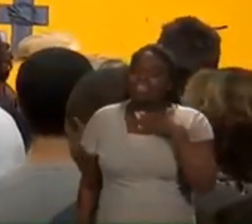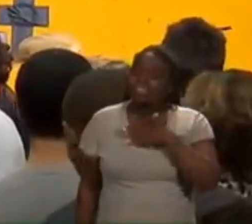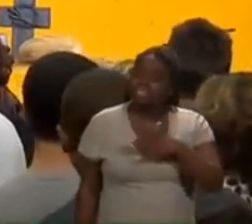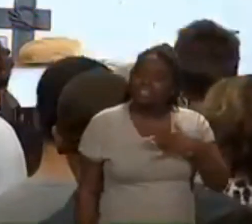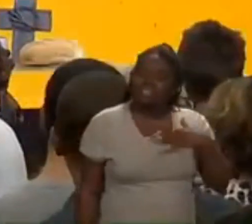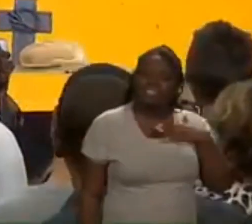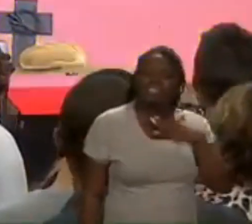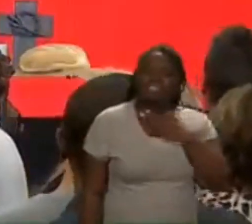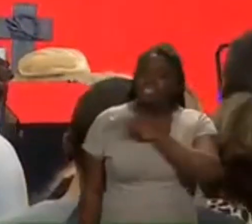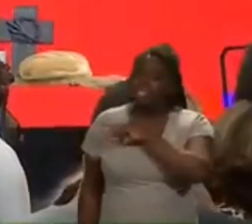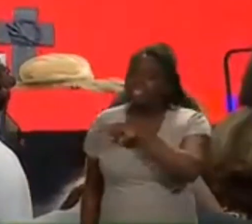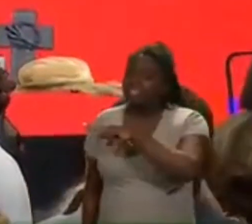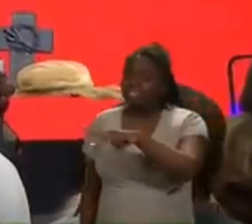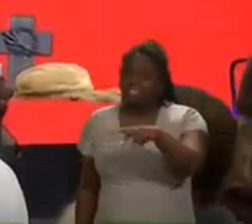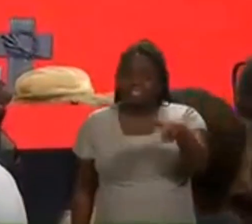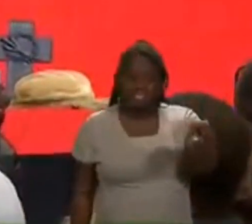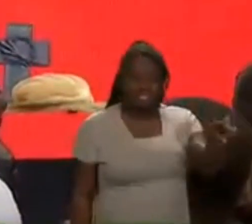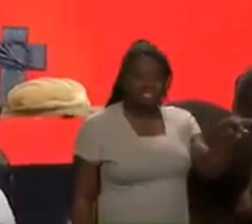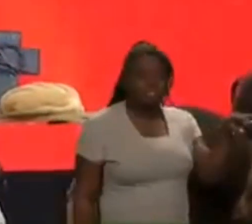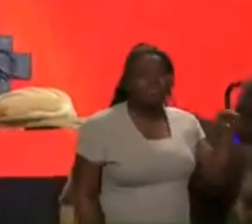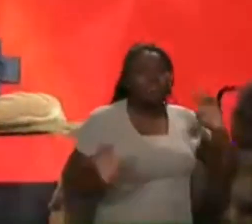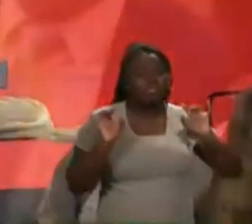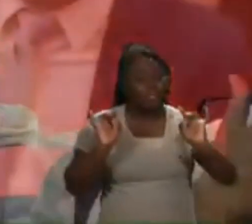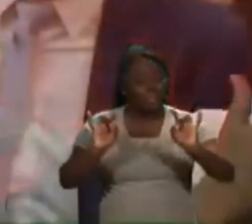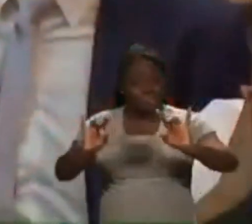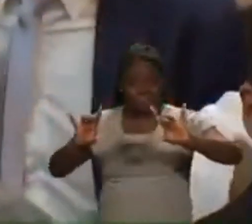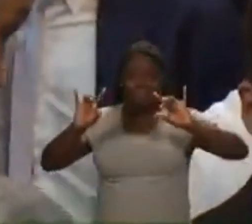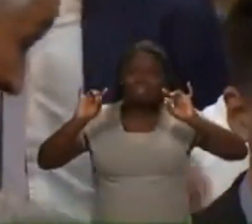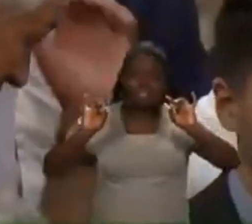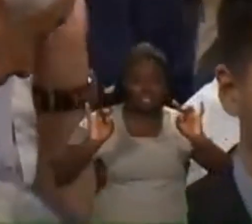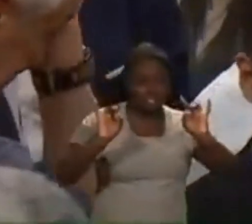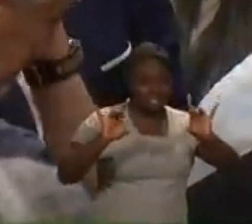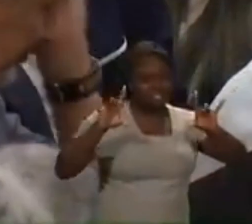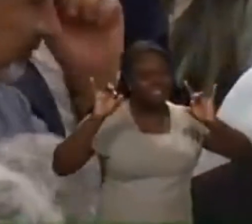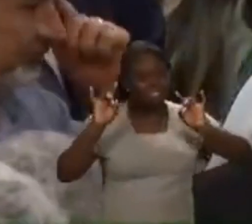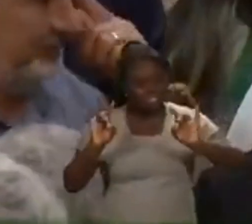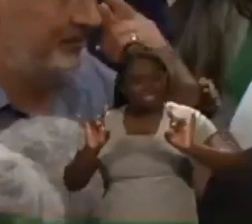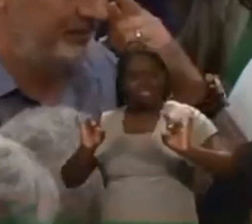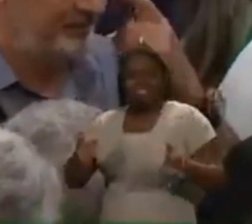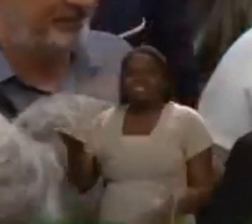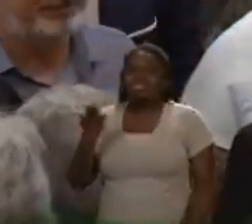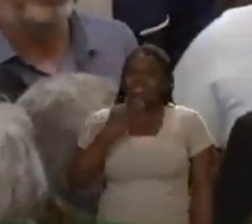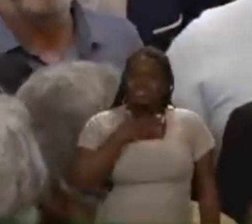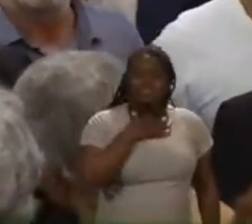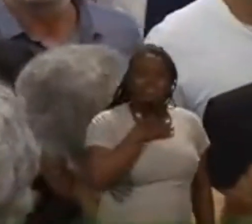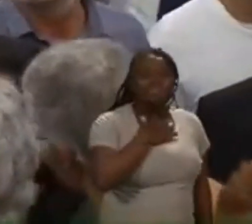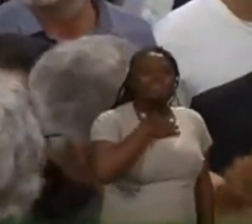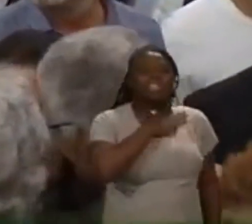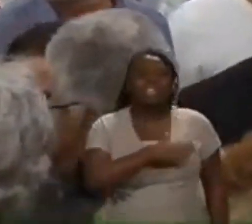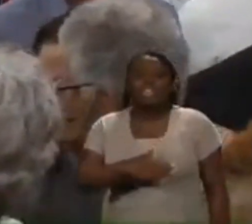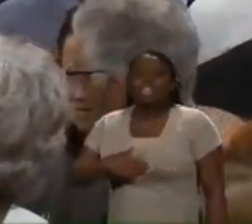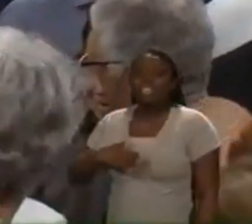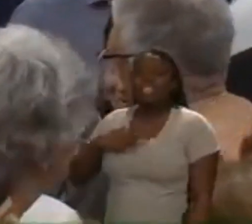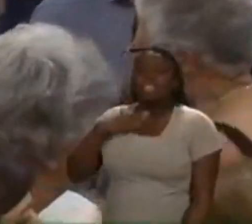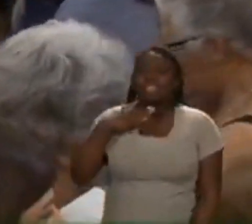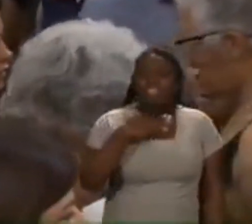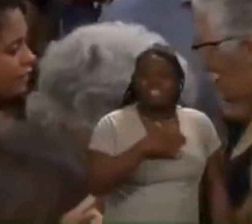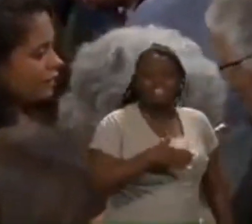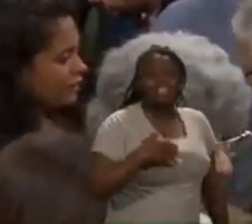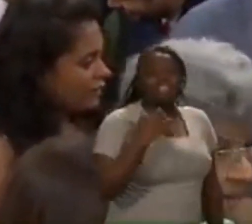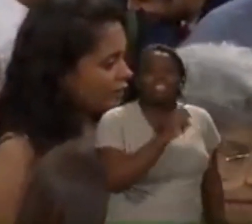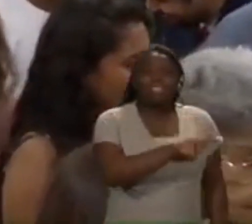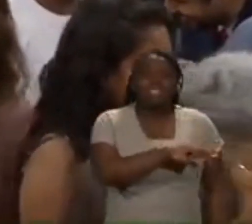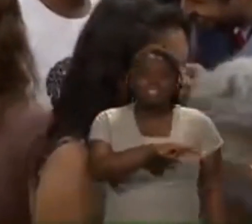fazendo o que me cabe, obedecendo à vontade daquele que me chamou. Eu só seria relutante com essa